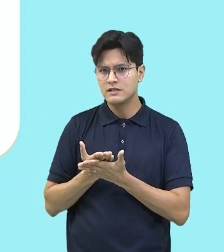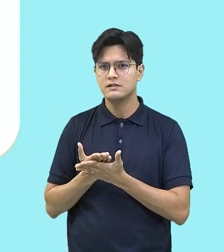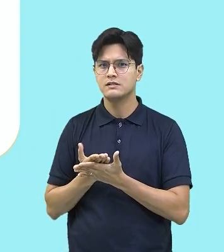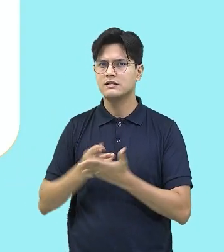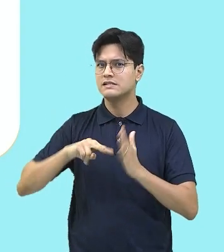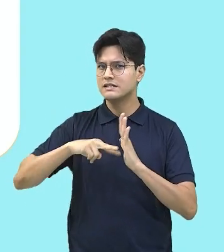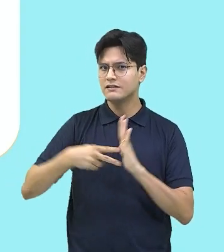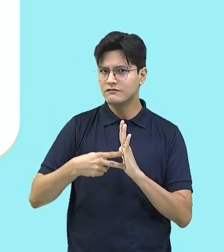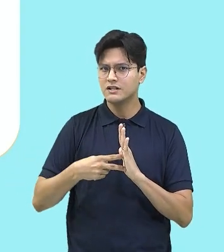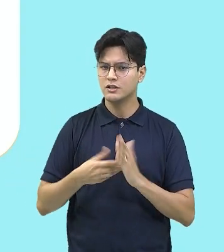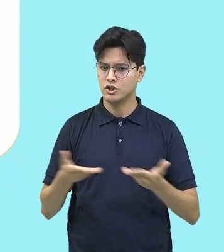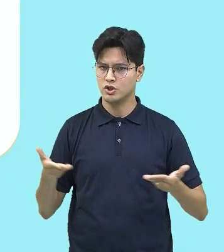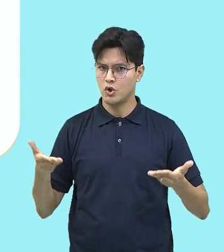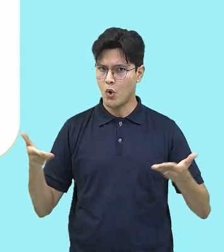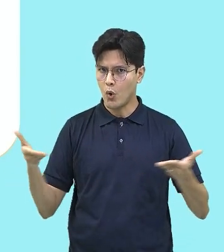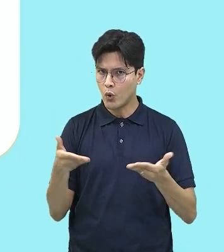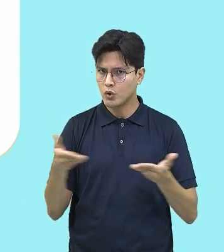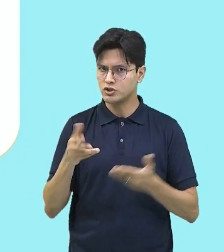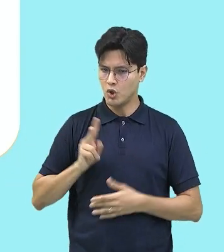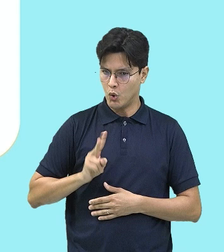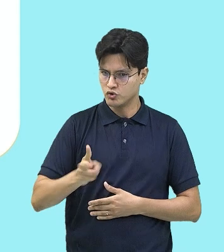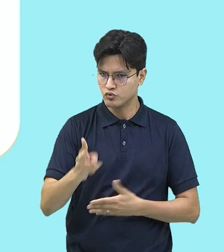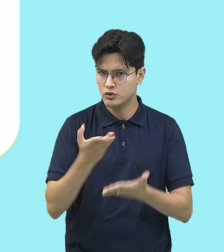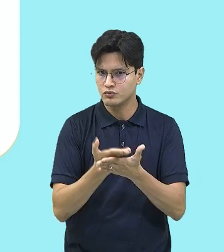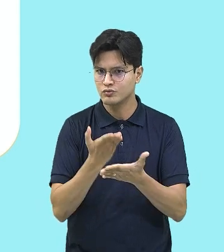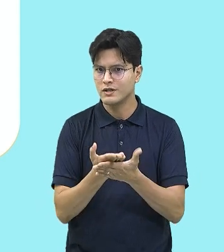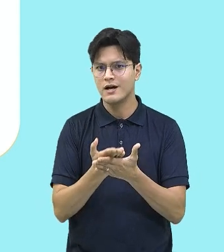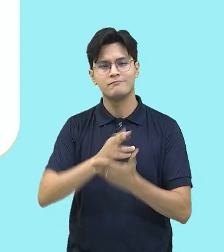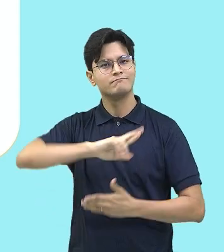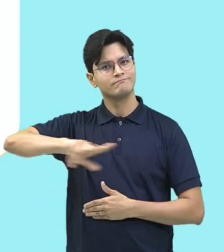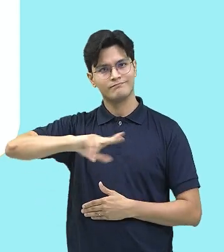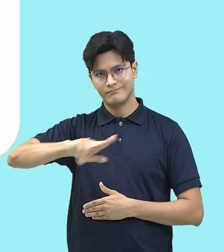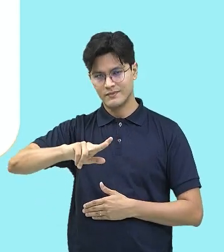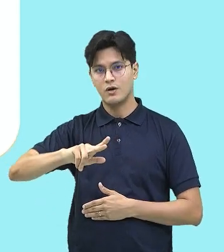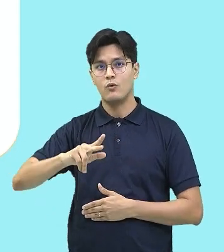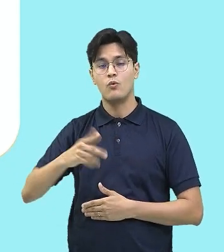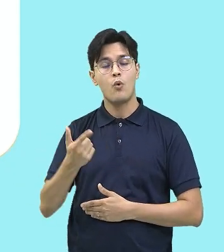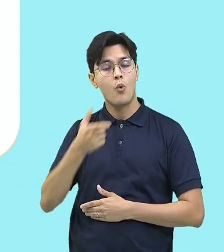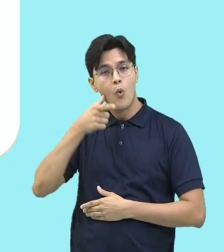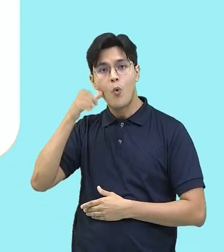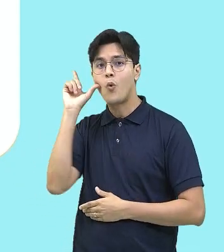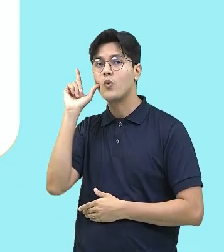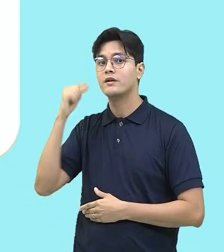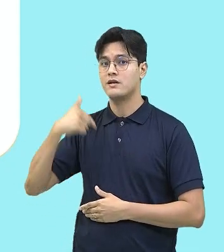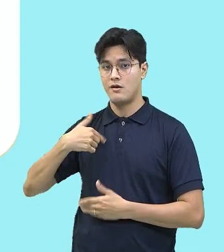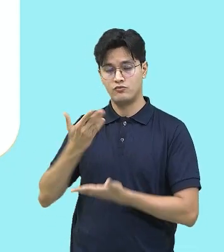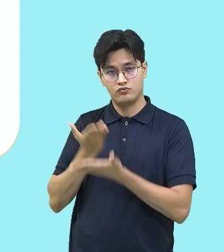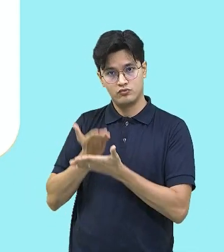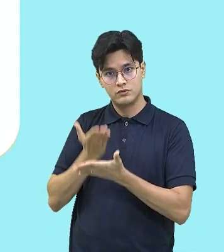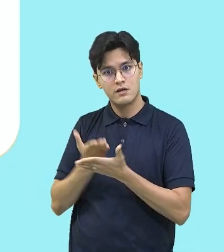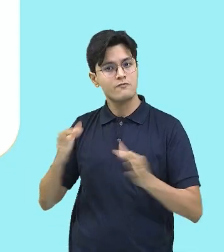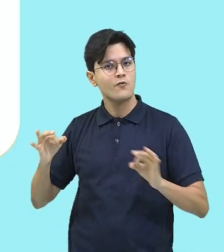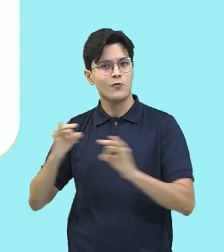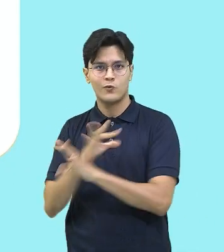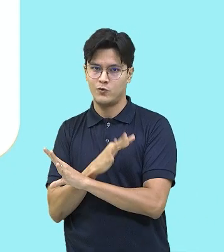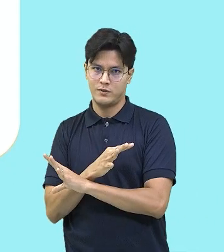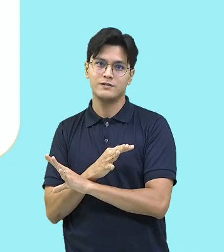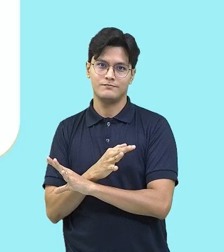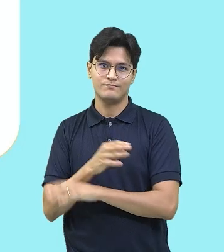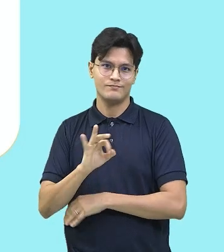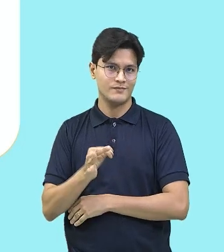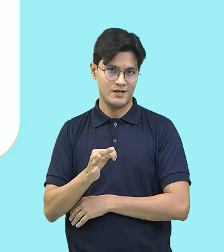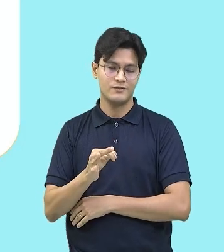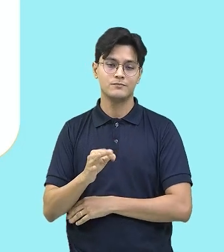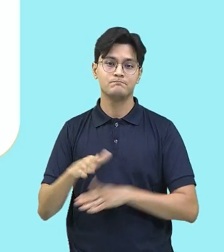finalizada, concluída no passado. Este é o sentido da frase no simple past. Então, lembra disso.